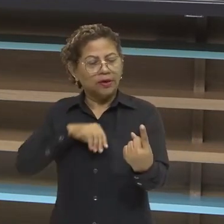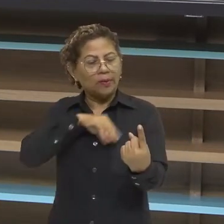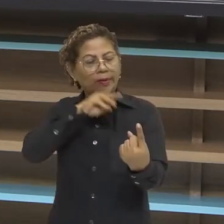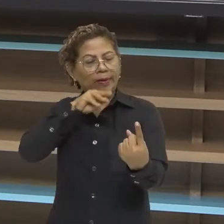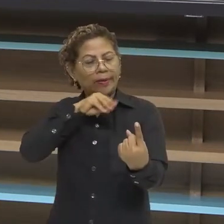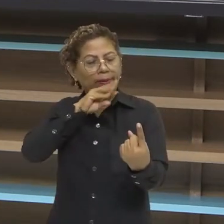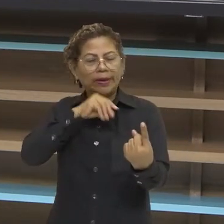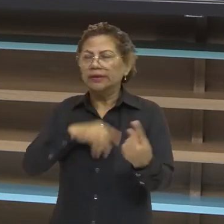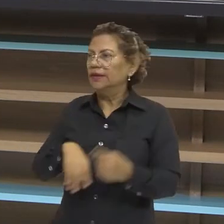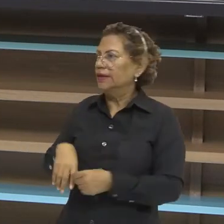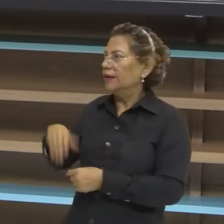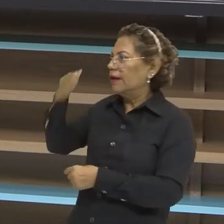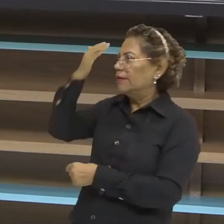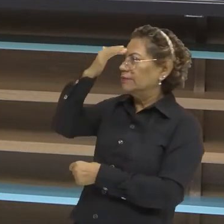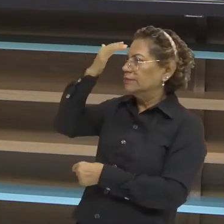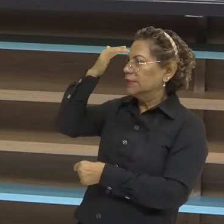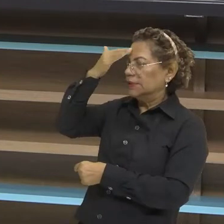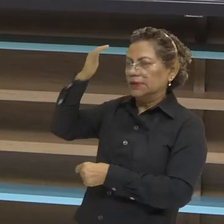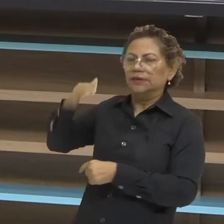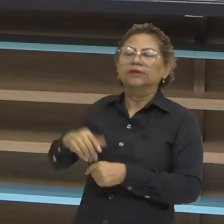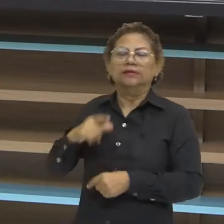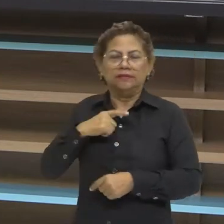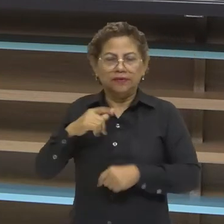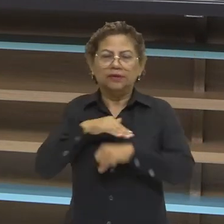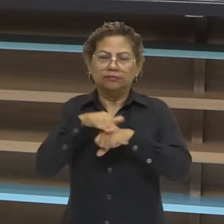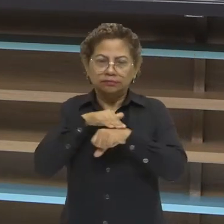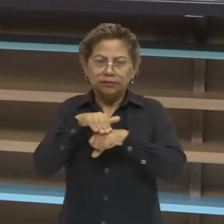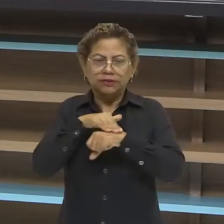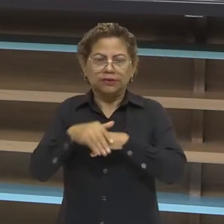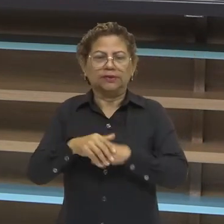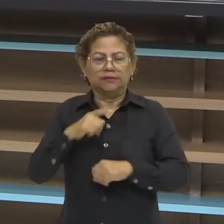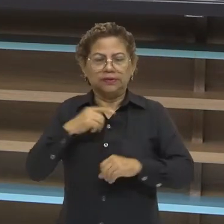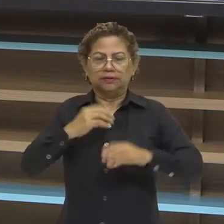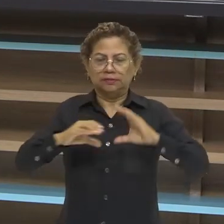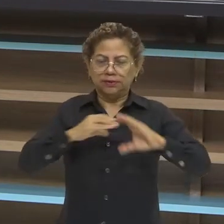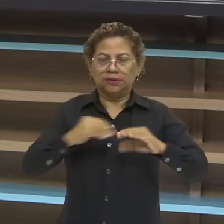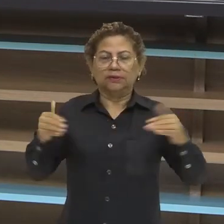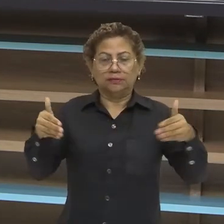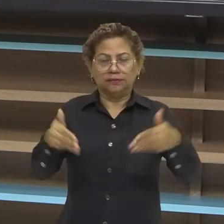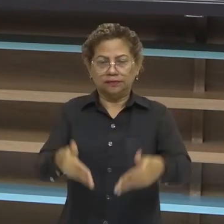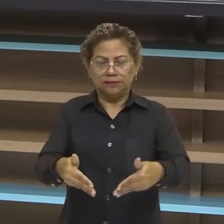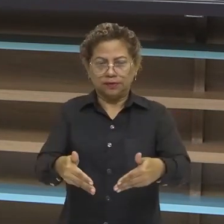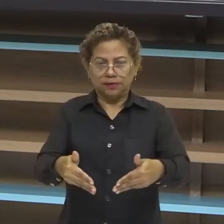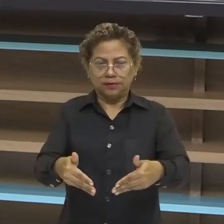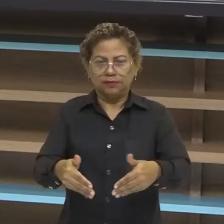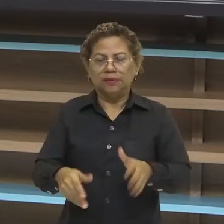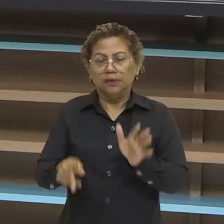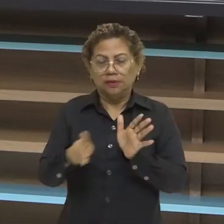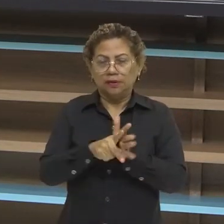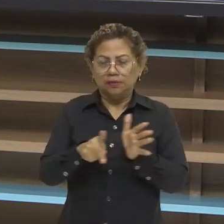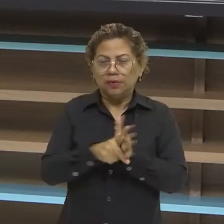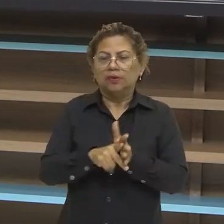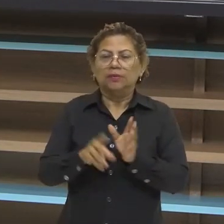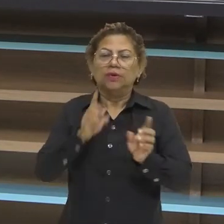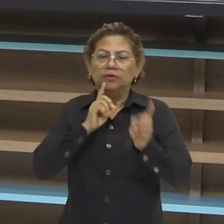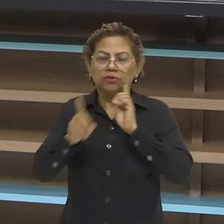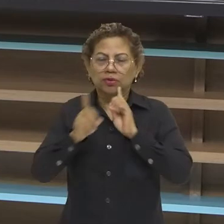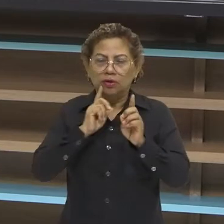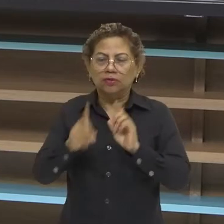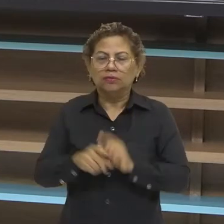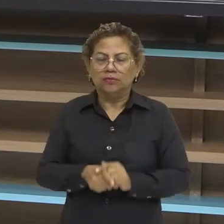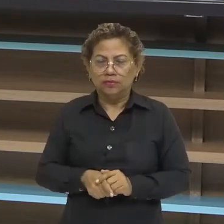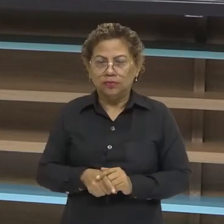né? Para não cair a comunicação. Então, o foco aí é o próprio diálogo, a própria